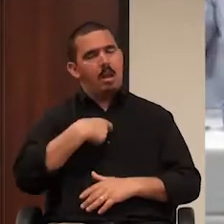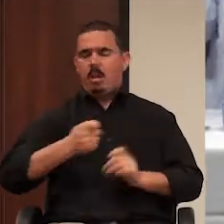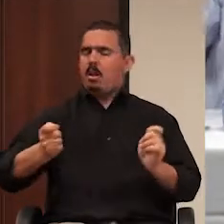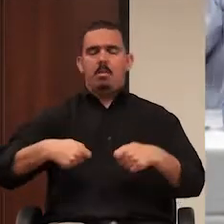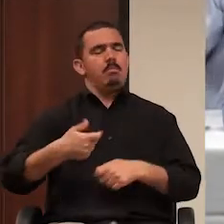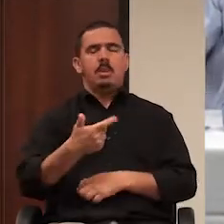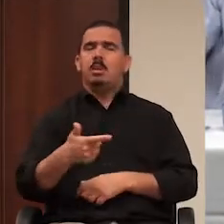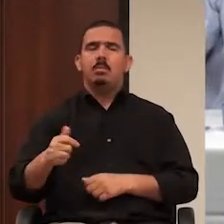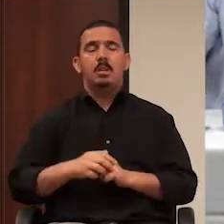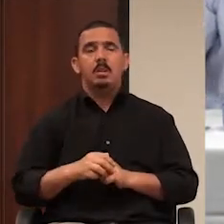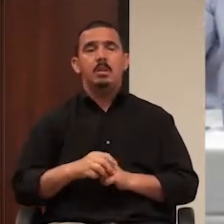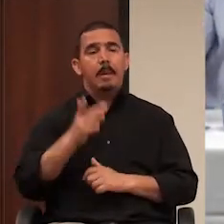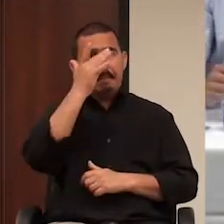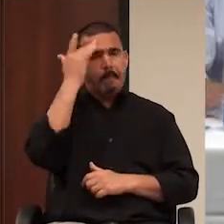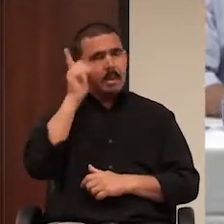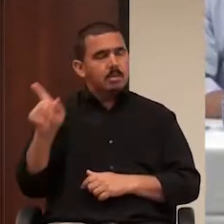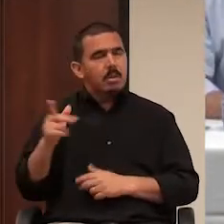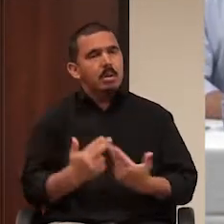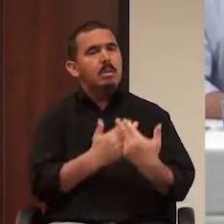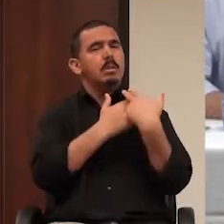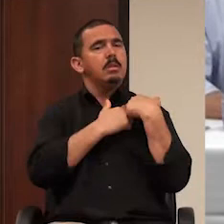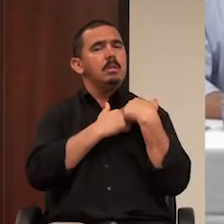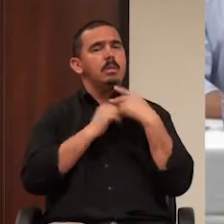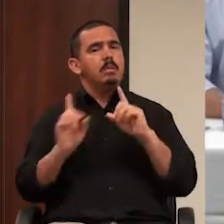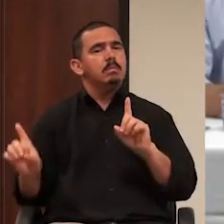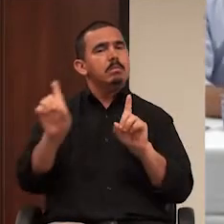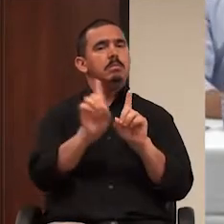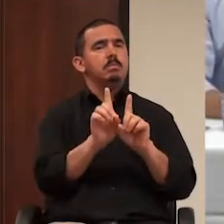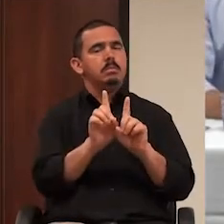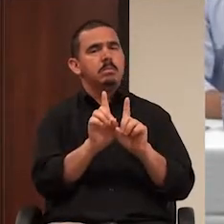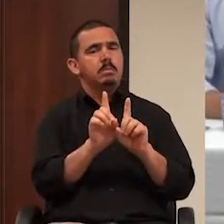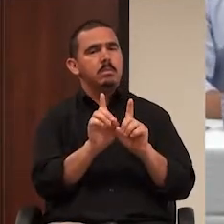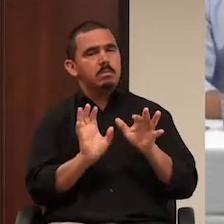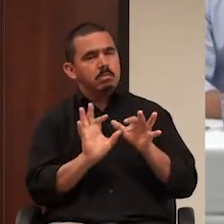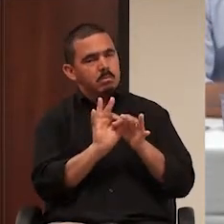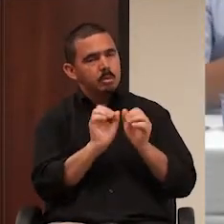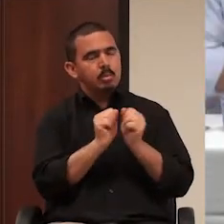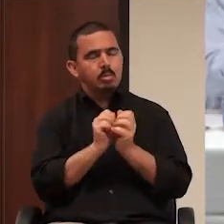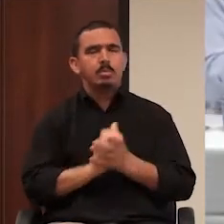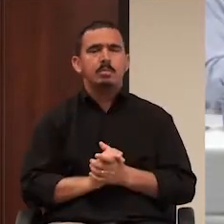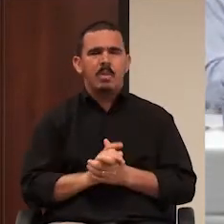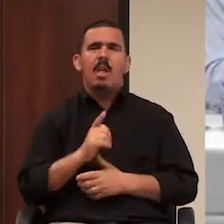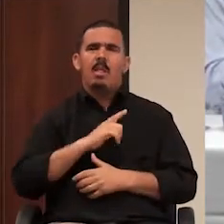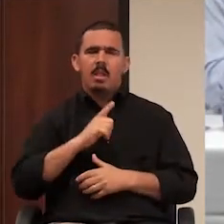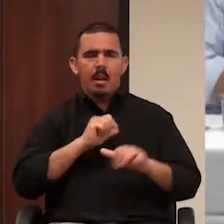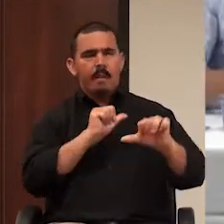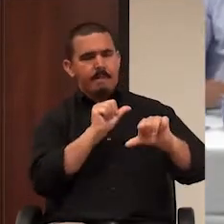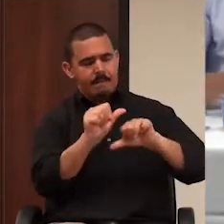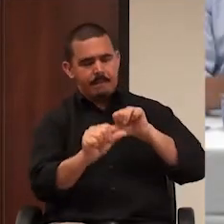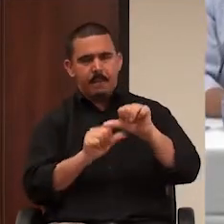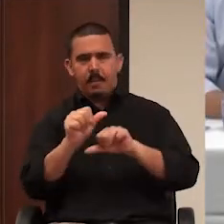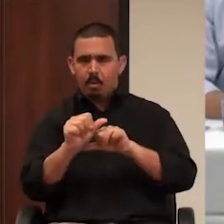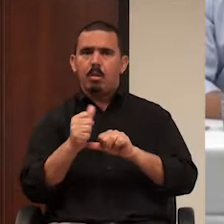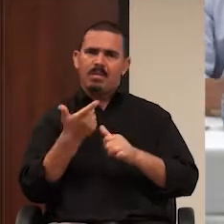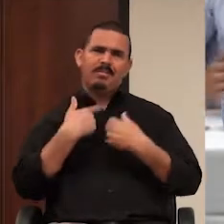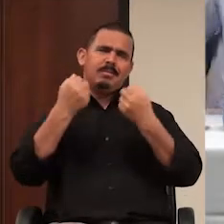da nomeação de um curador. Bom, com as alterações, e eu não vou falar do que era antes, tá? Com